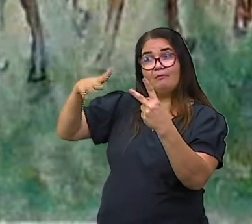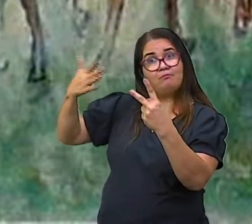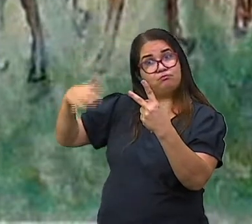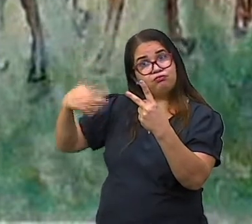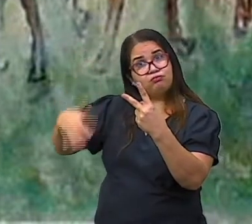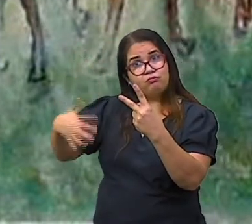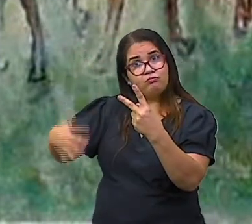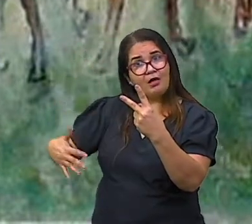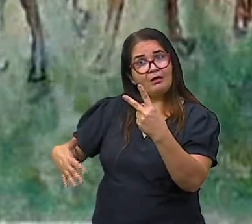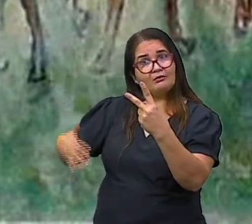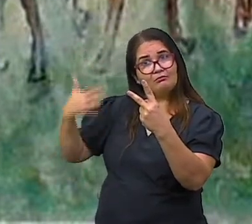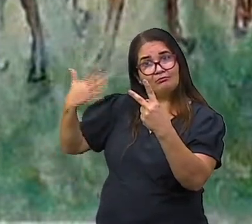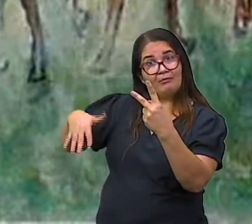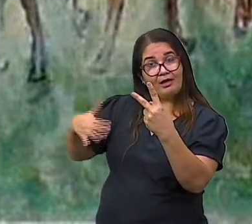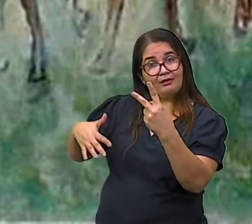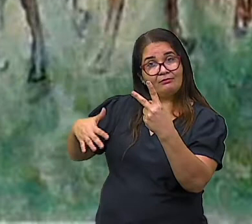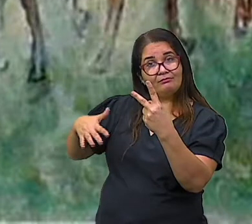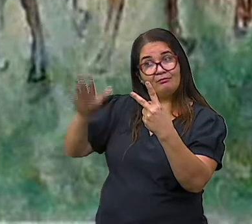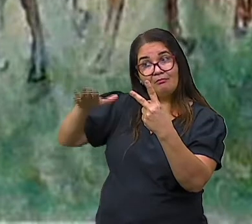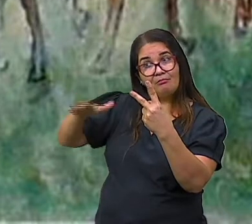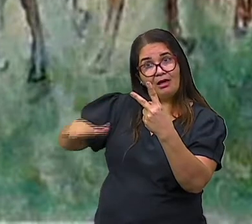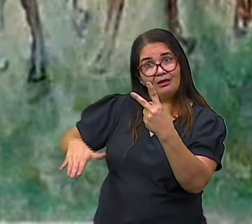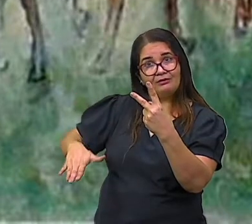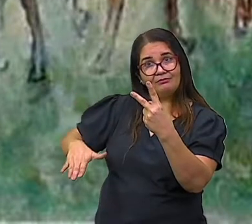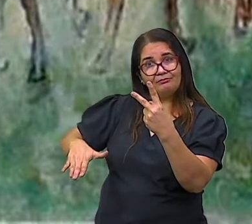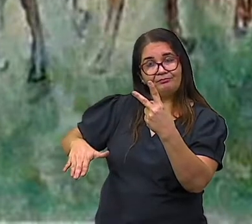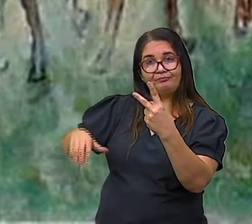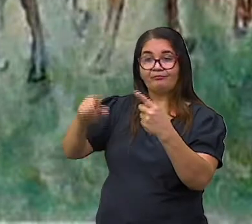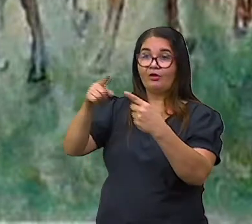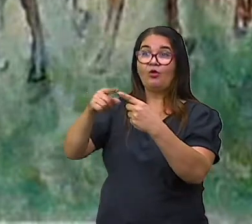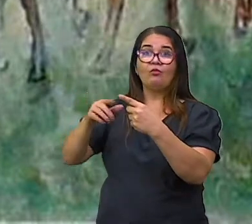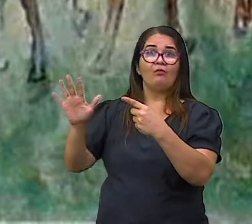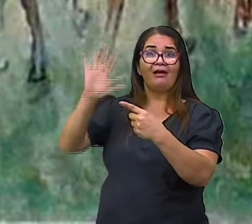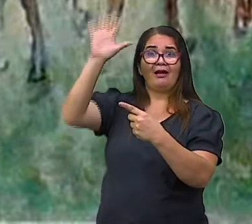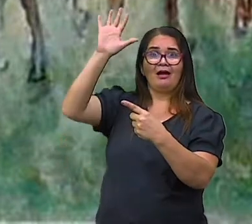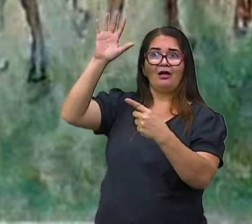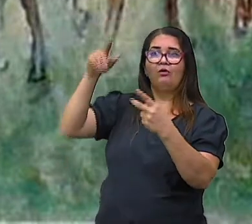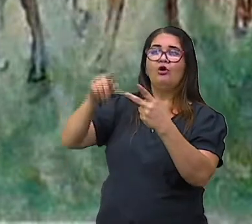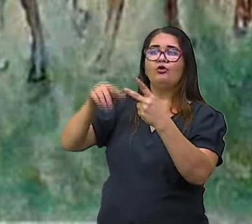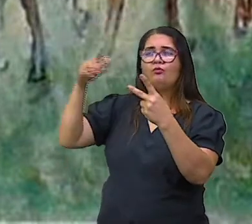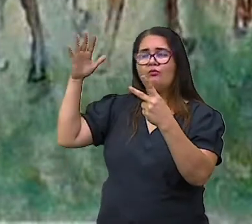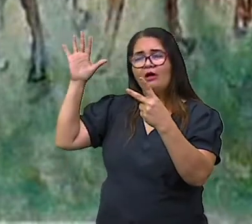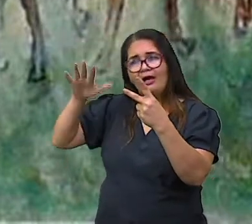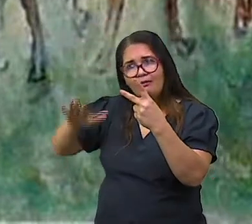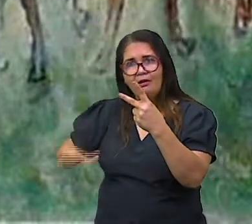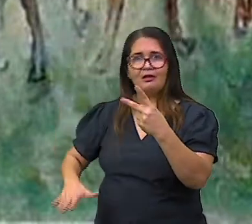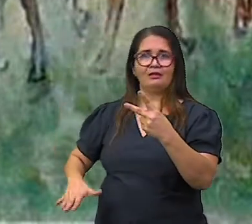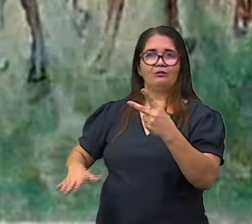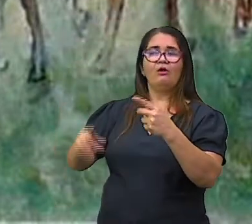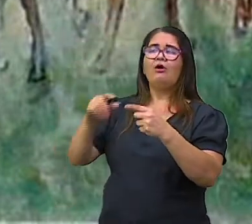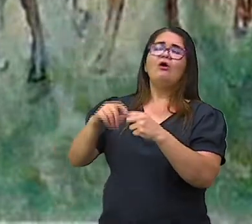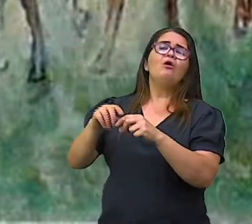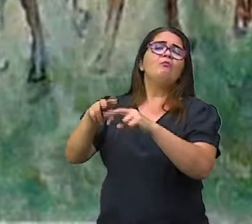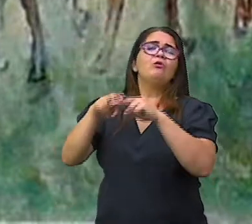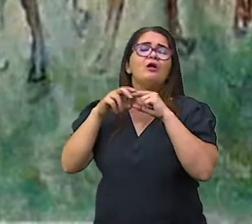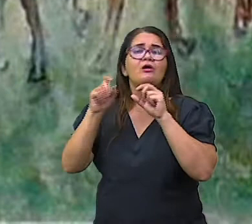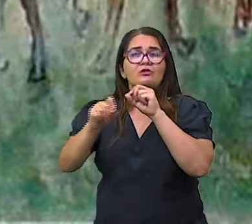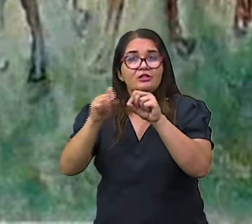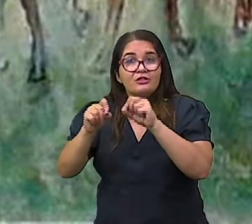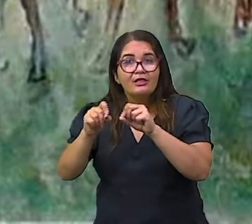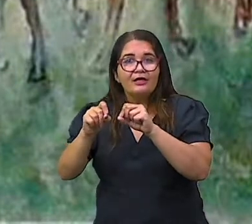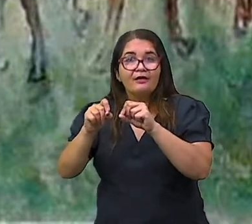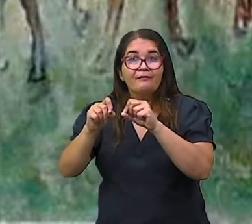é regional ou quando ele vem de fora, né? Ou de um outro estado ou de um